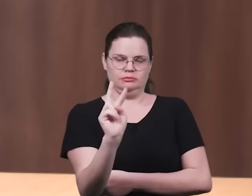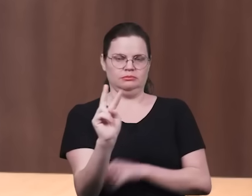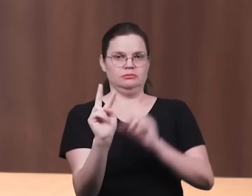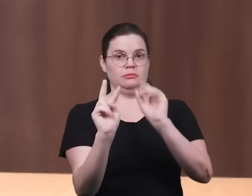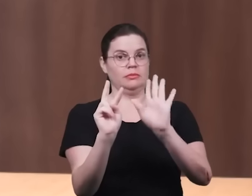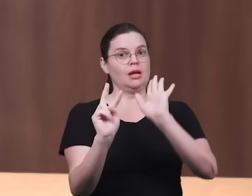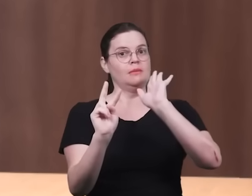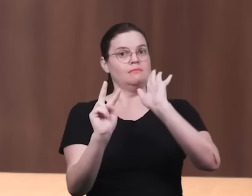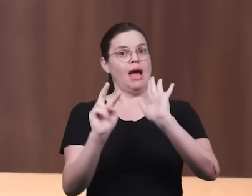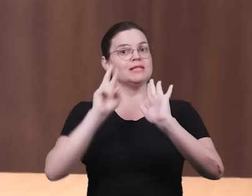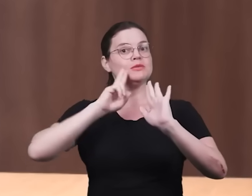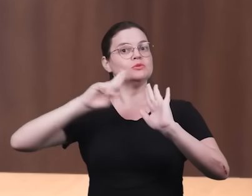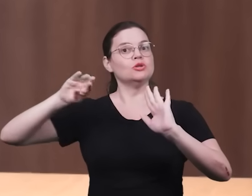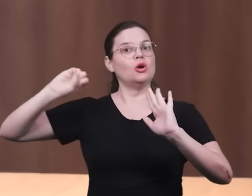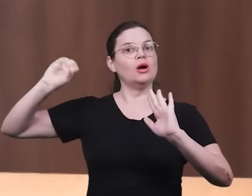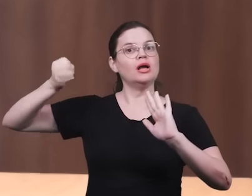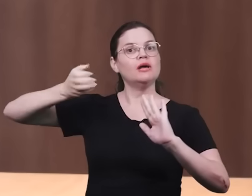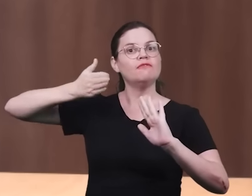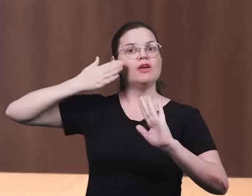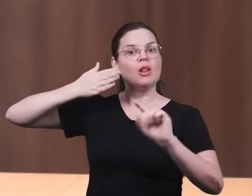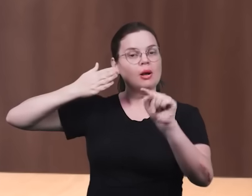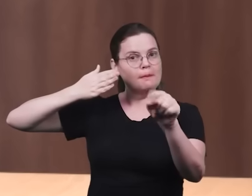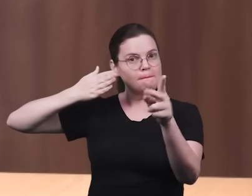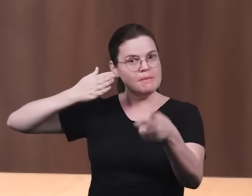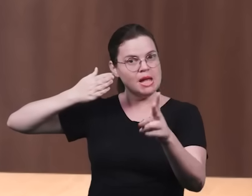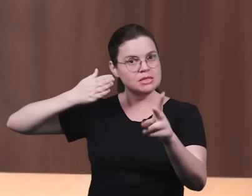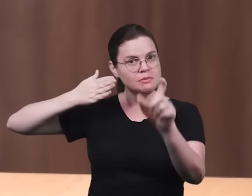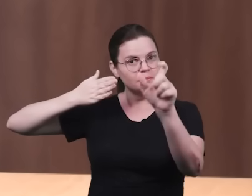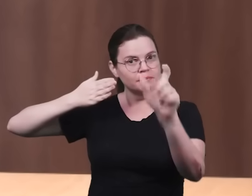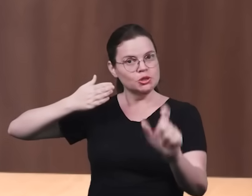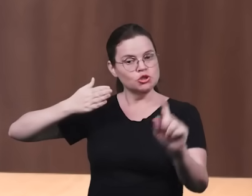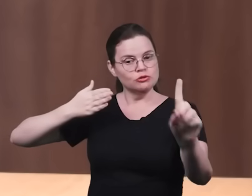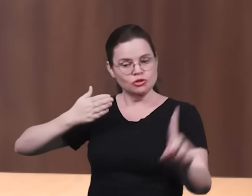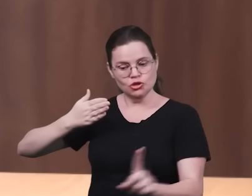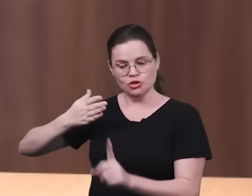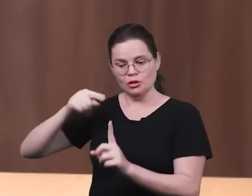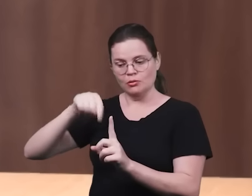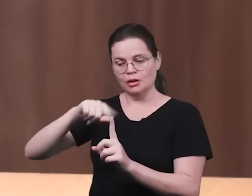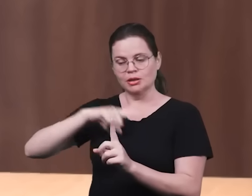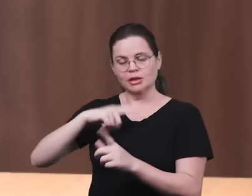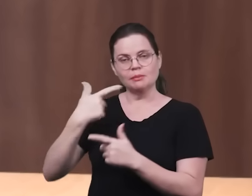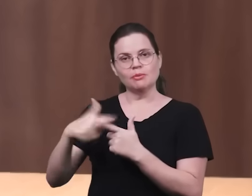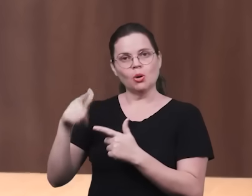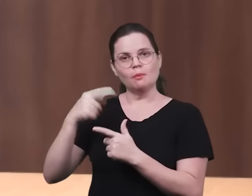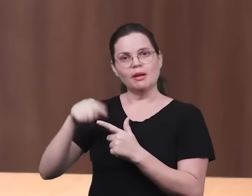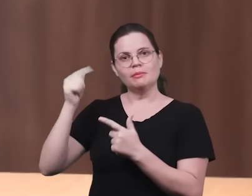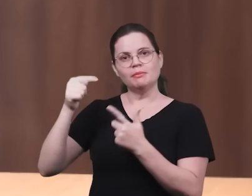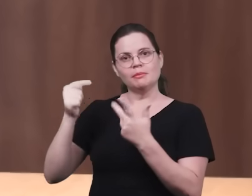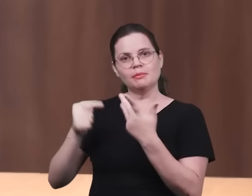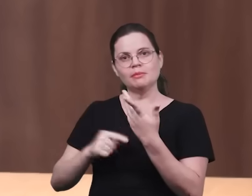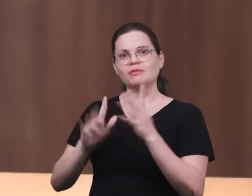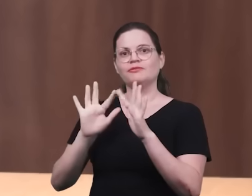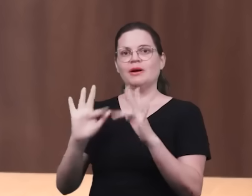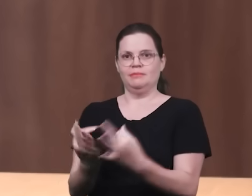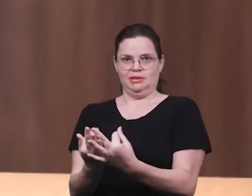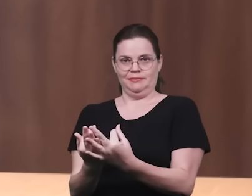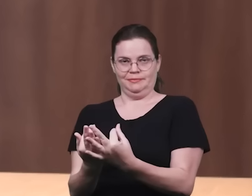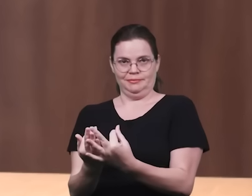assim, e o senhor me revelou que essa pessoa chegou aqui com um problema